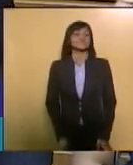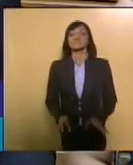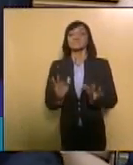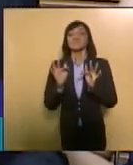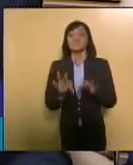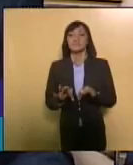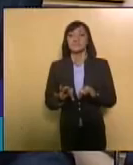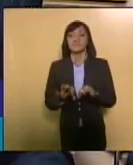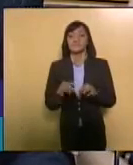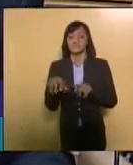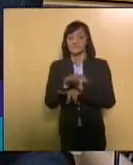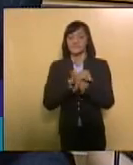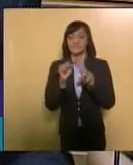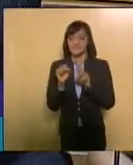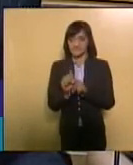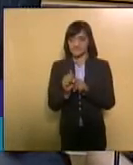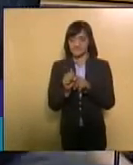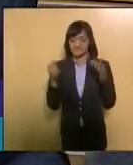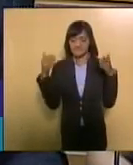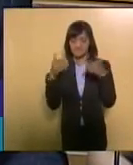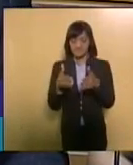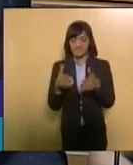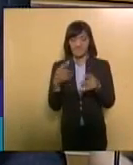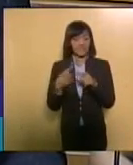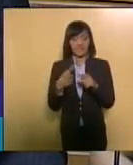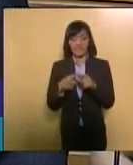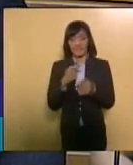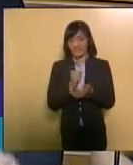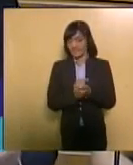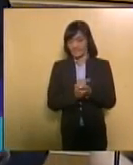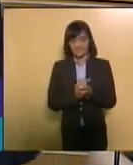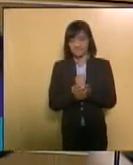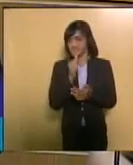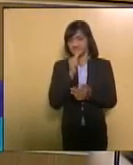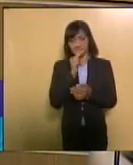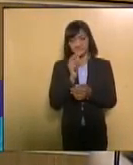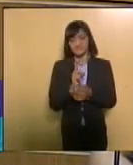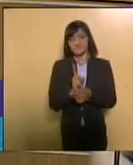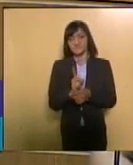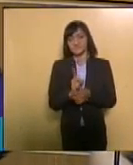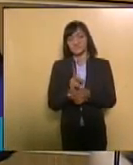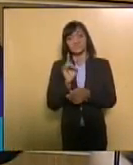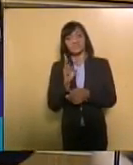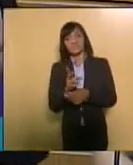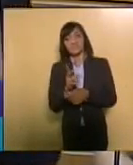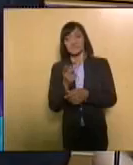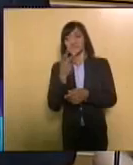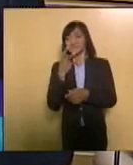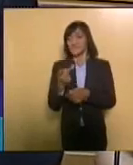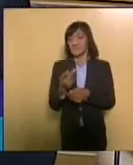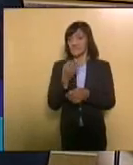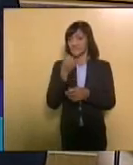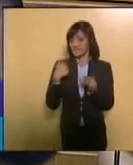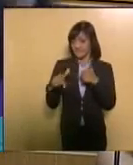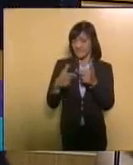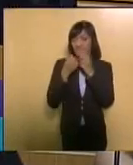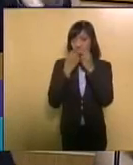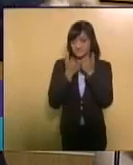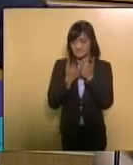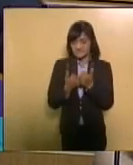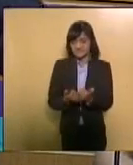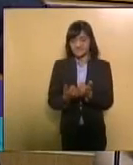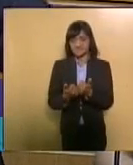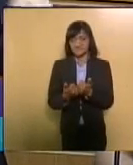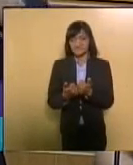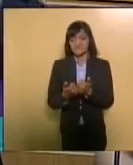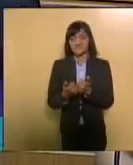preventivas sociais focalizadas porque não adianta simplesmente a gente tem fazer um bom trabalho de polícia tirar os